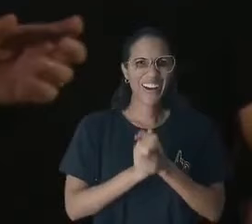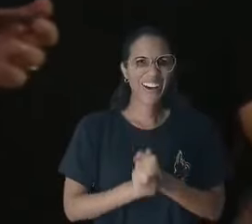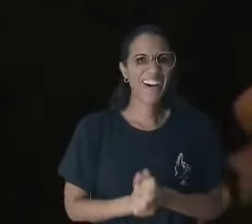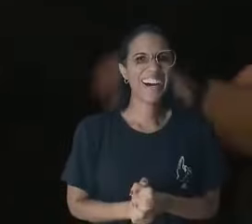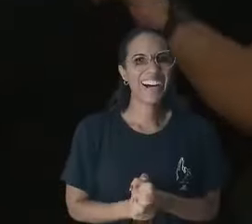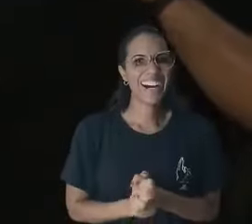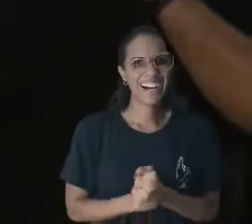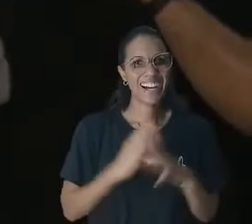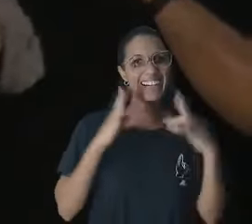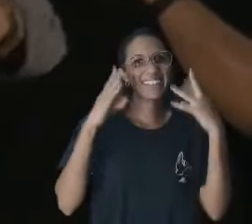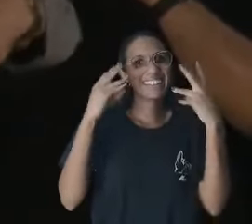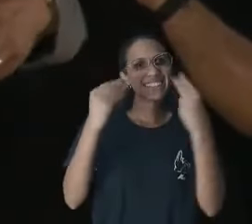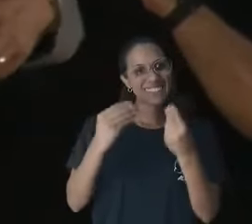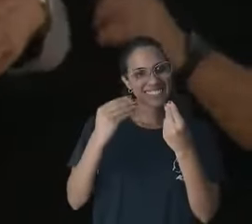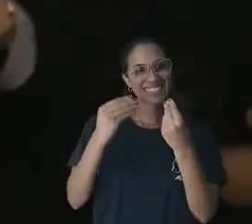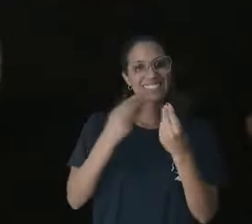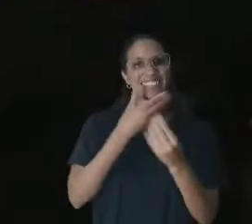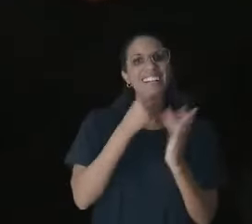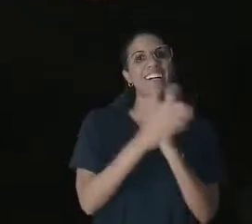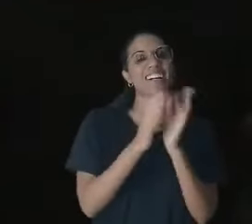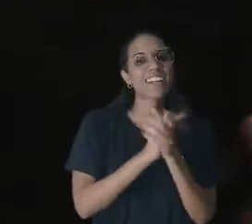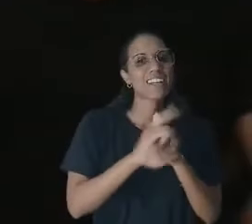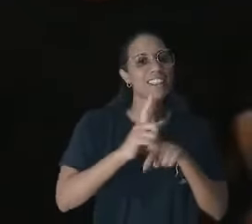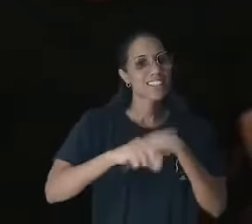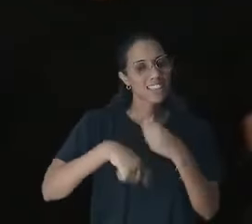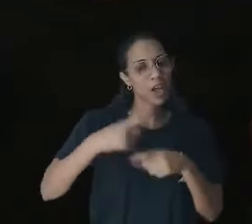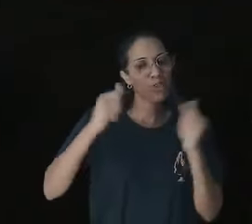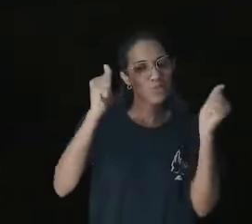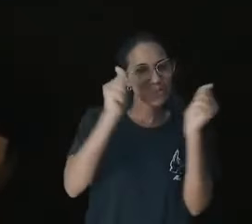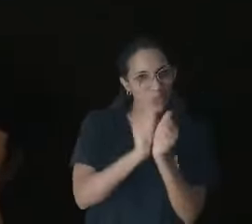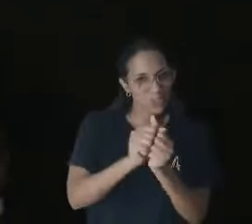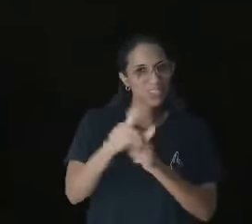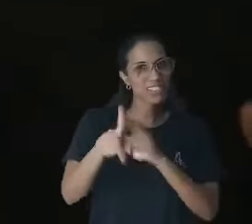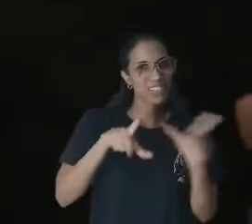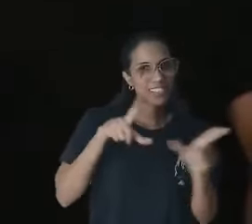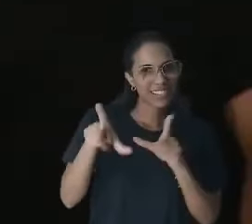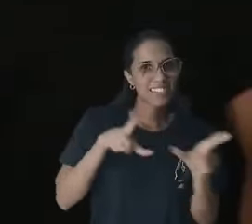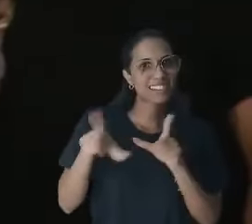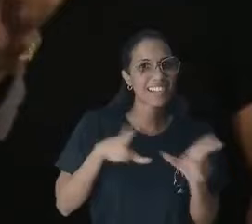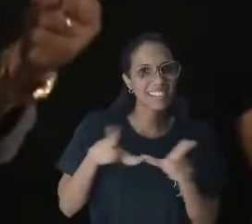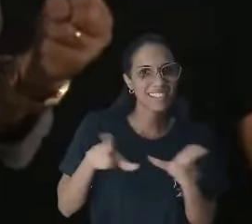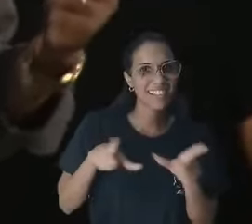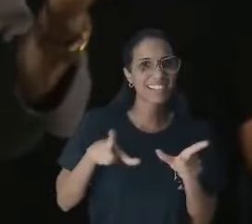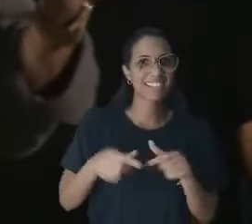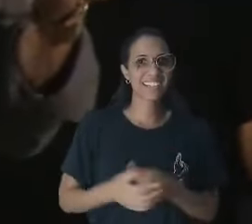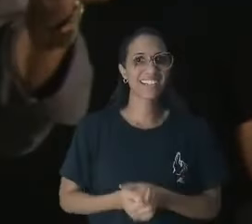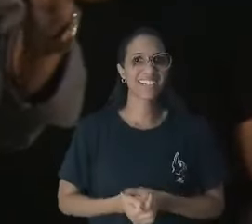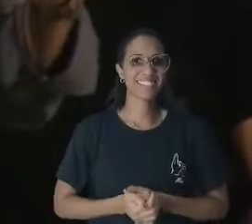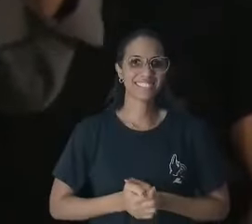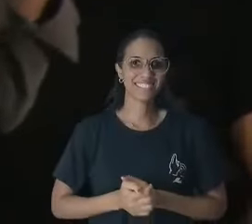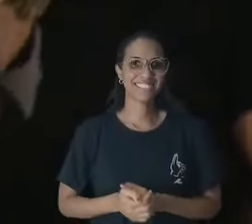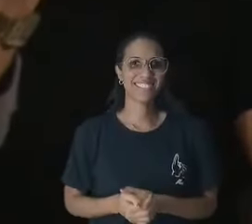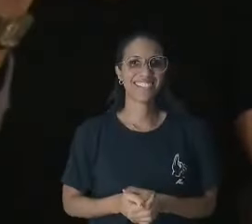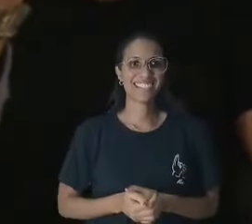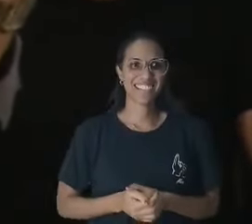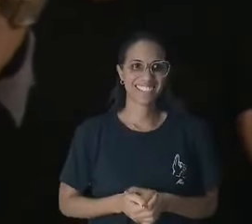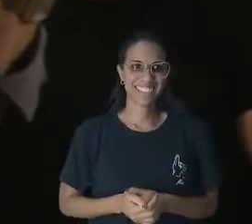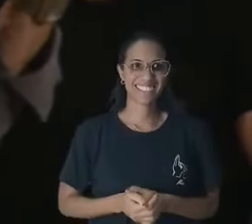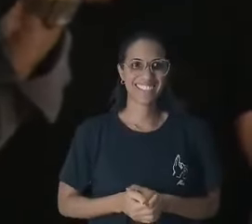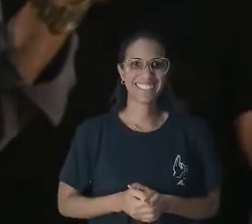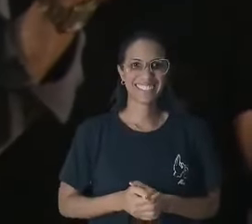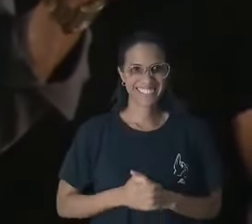de toda a equipe que se desdobrou, que saíram daqui, ó Deus, nessa última